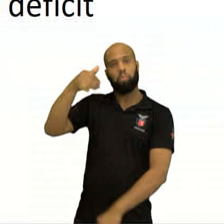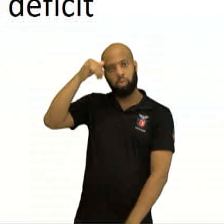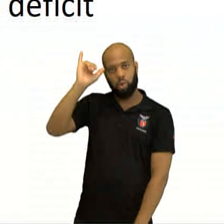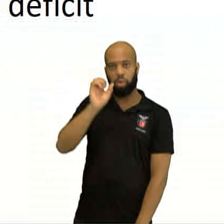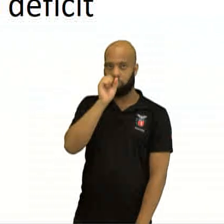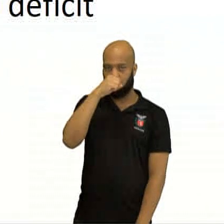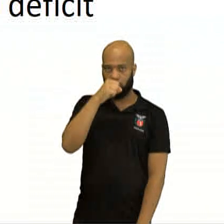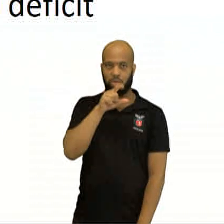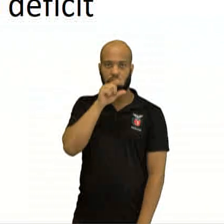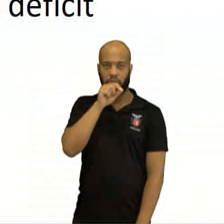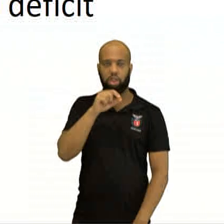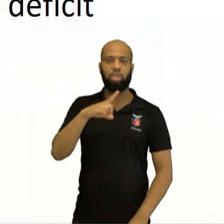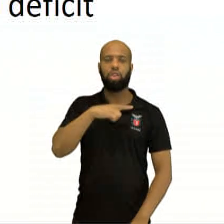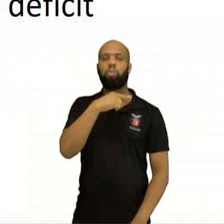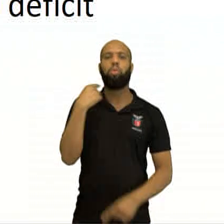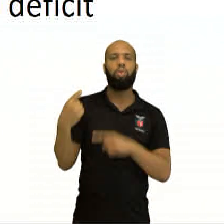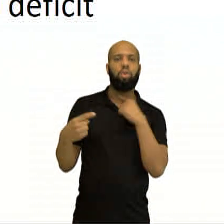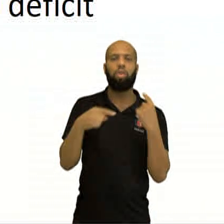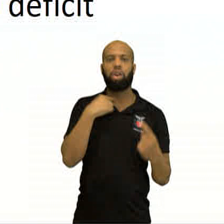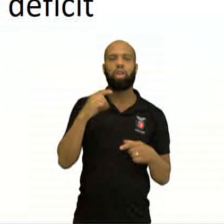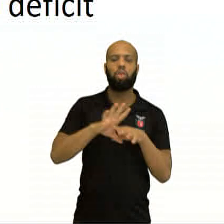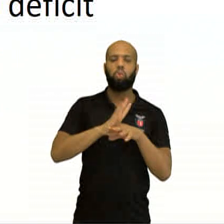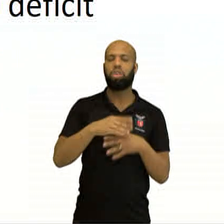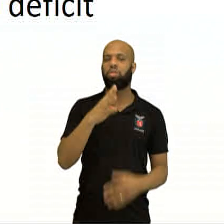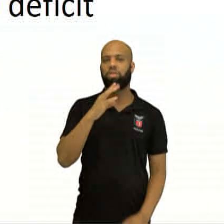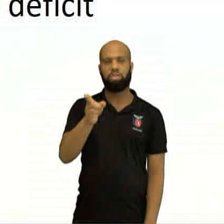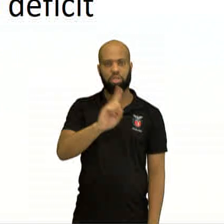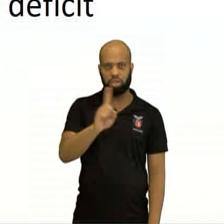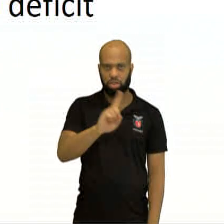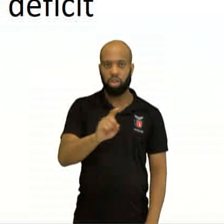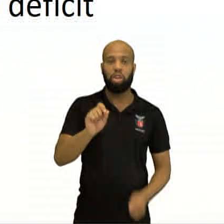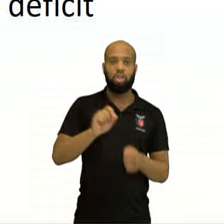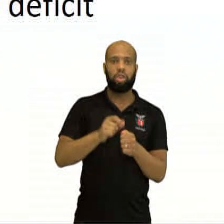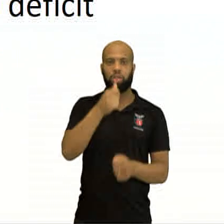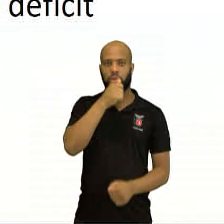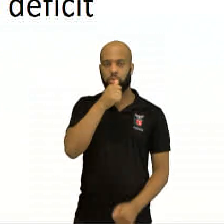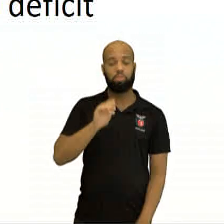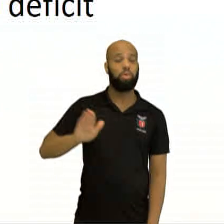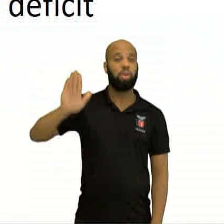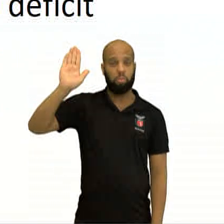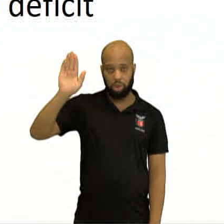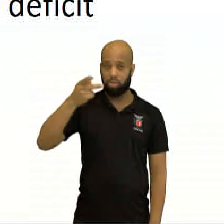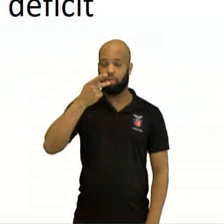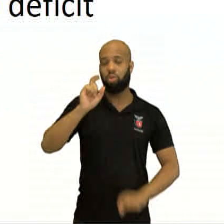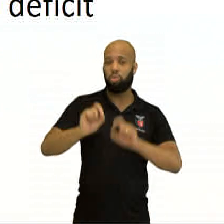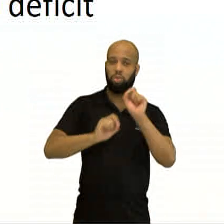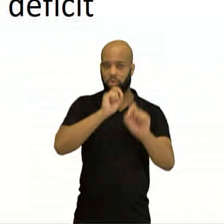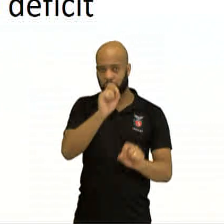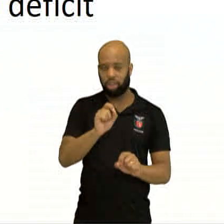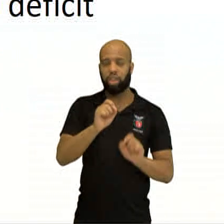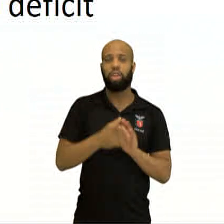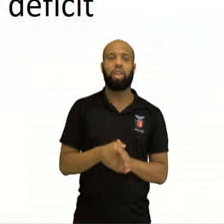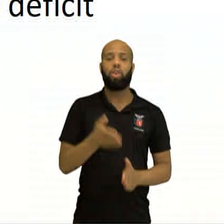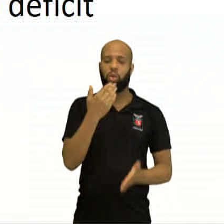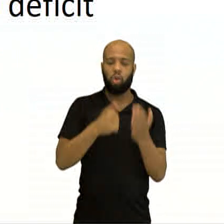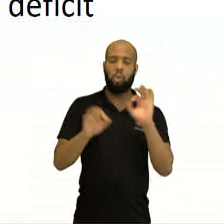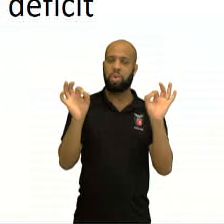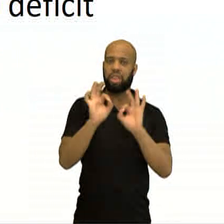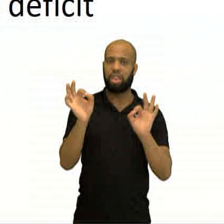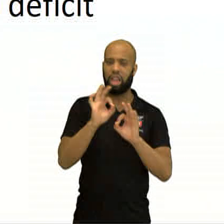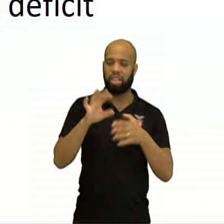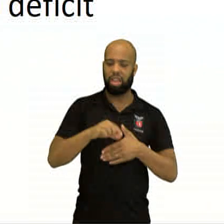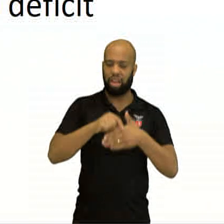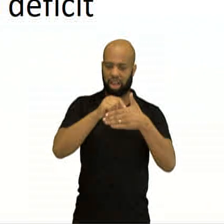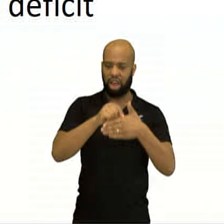cabras estavam morrendo de uma peste desconhecida, fizeram uma promessa que constituiu em não comer carne